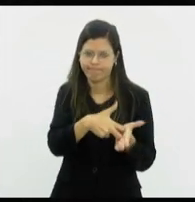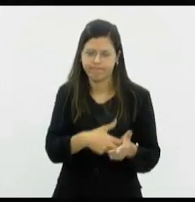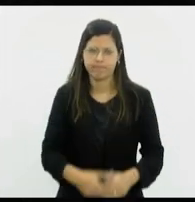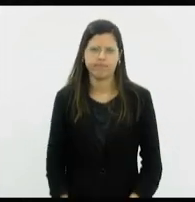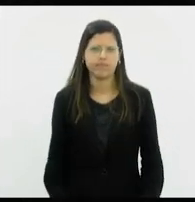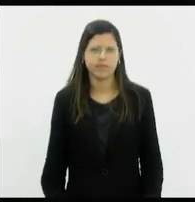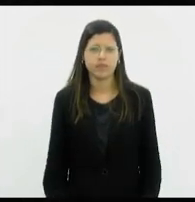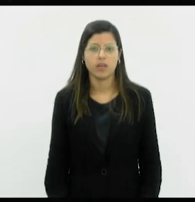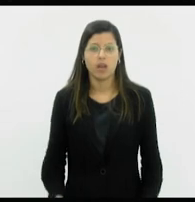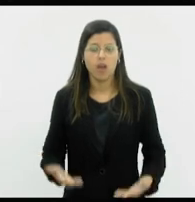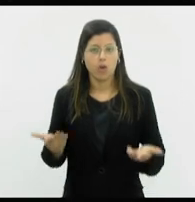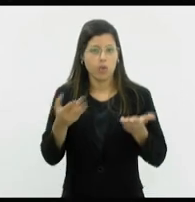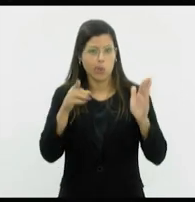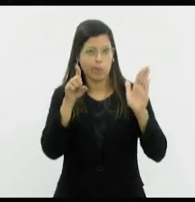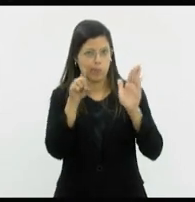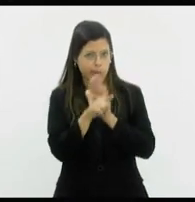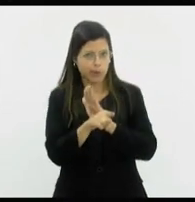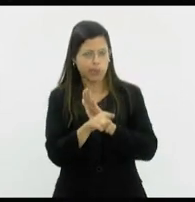Agora eu pergunto aqui,